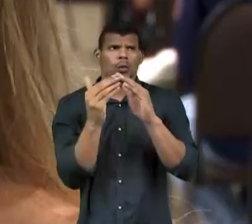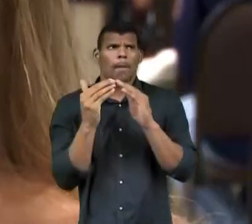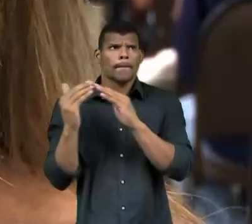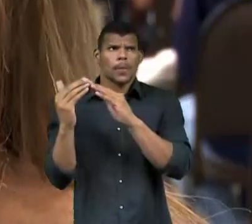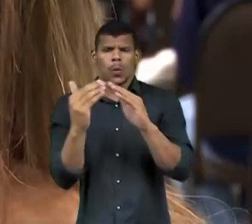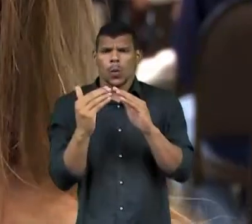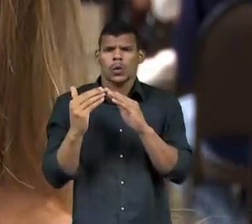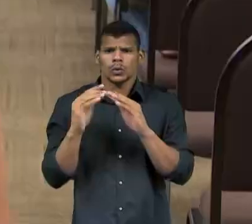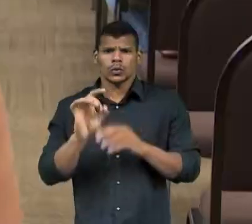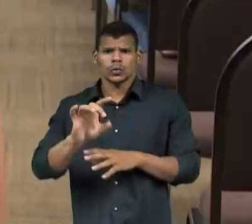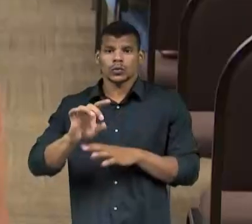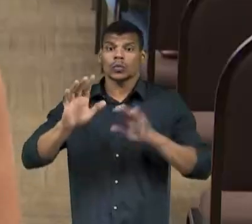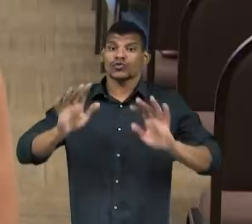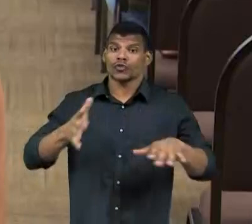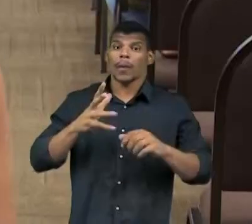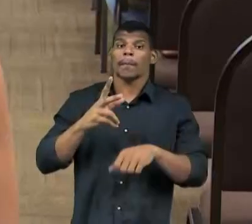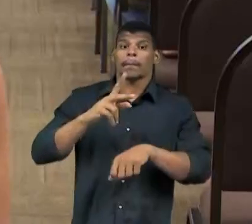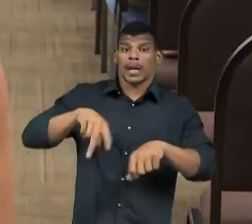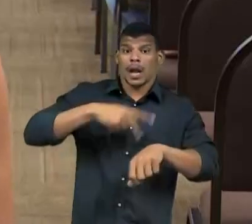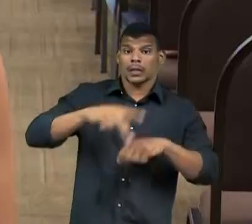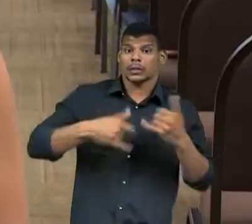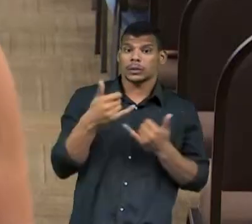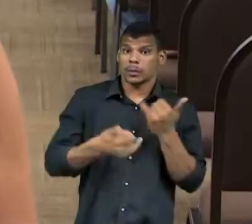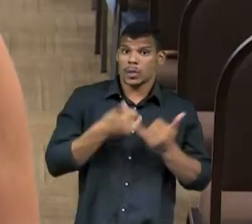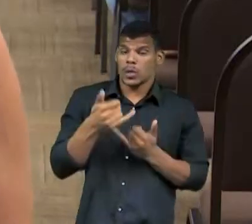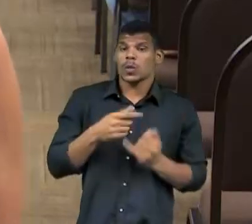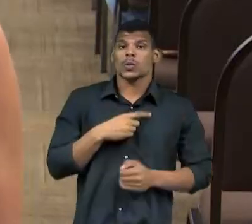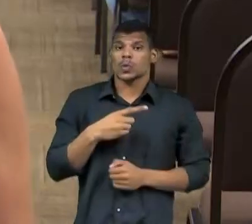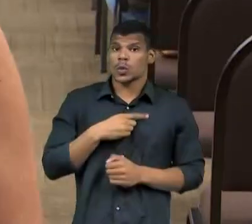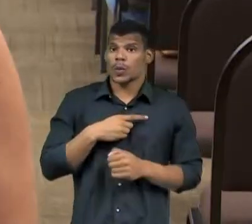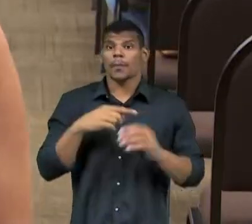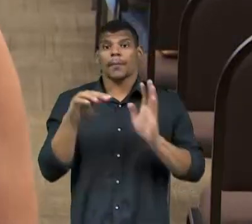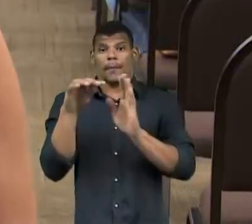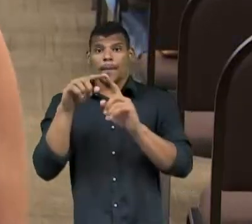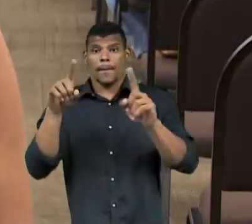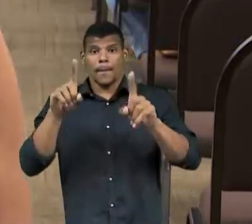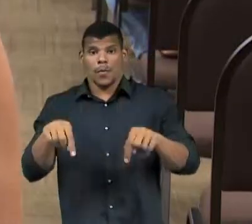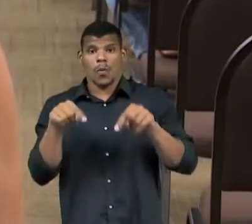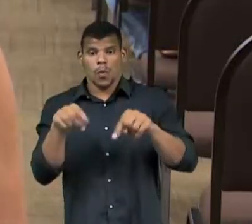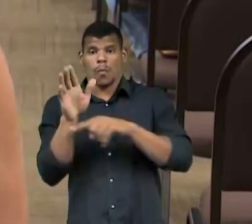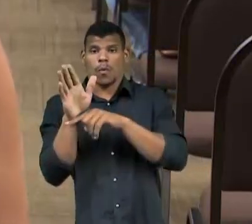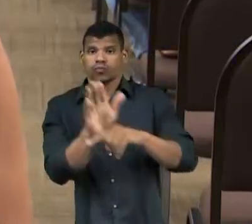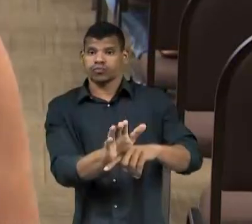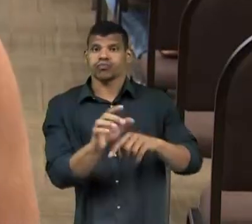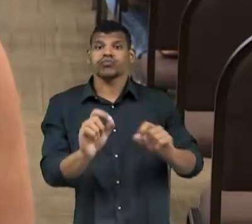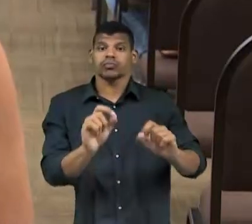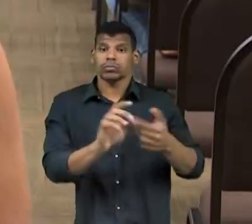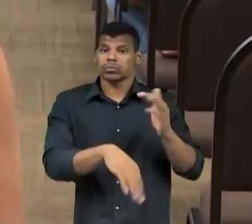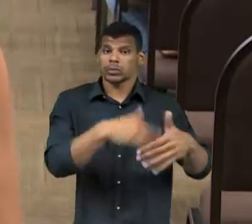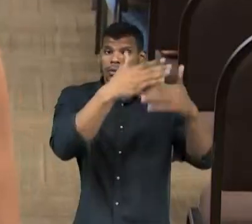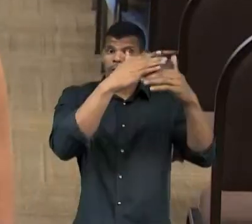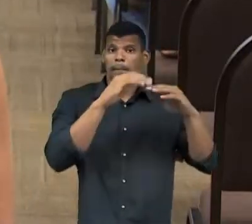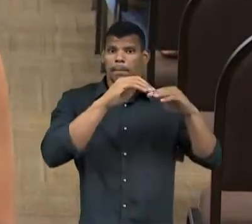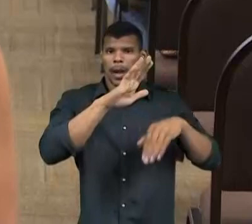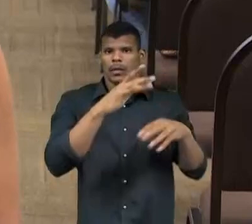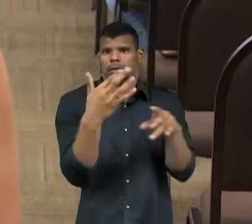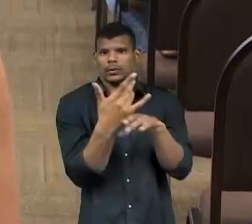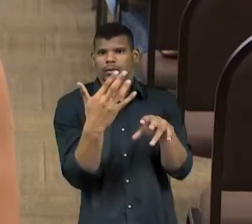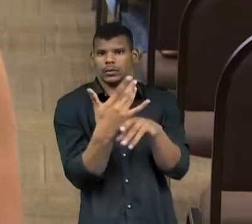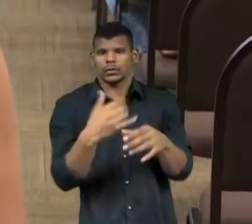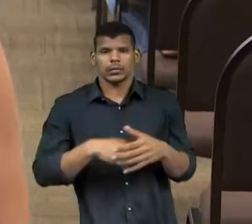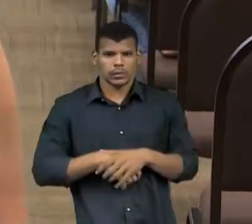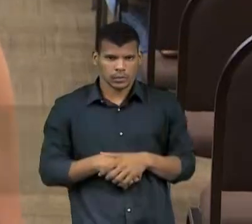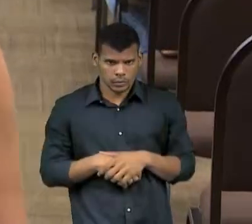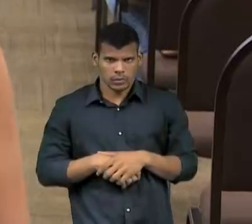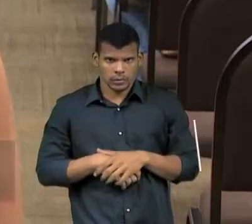com brinquedo praça. Para ela, o programa tem ajudado a cidade a crescer ainda mais. Só é possível, na